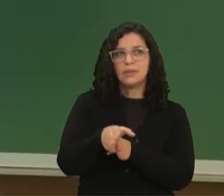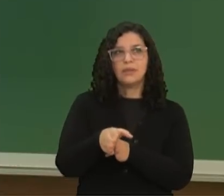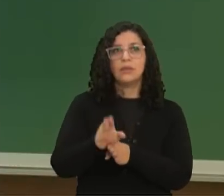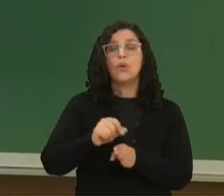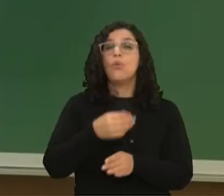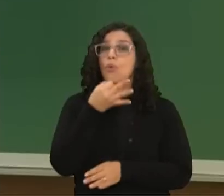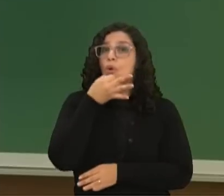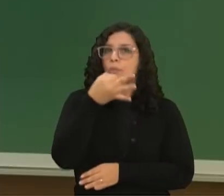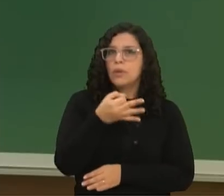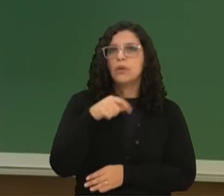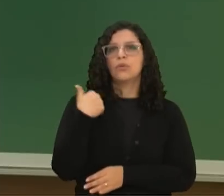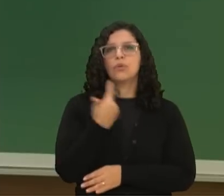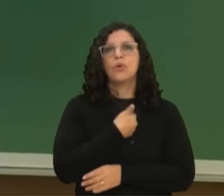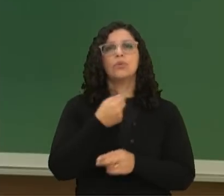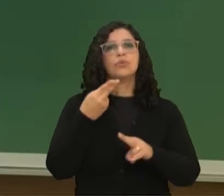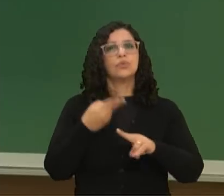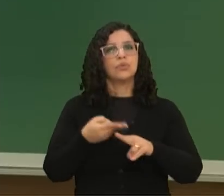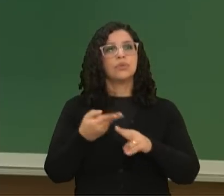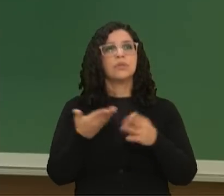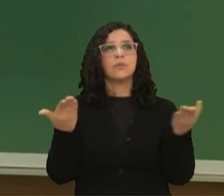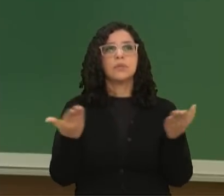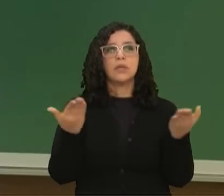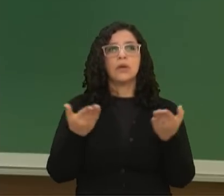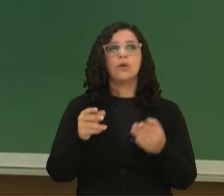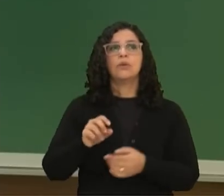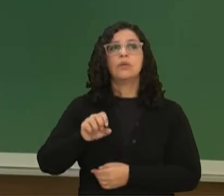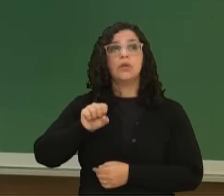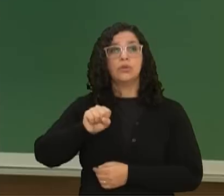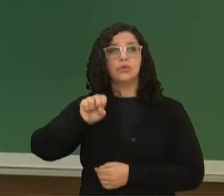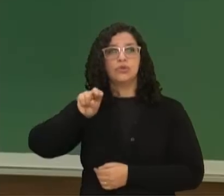uma sugestão, nós usamos nesse caso então o